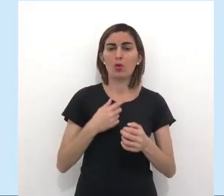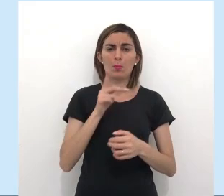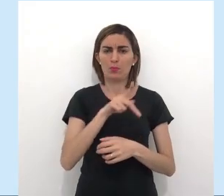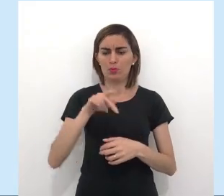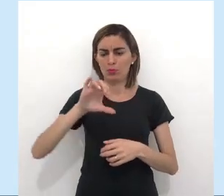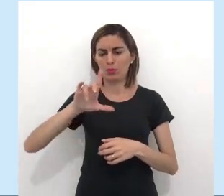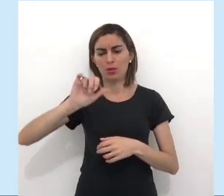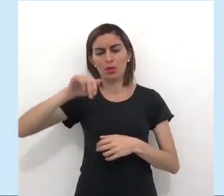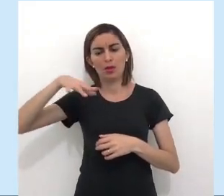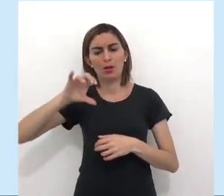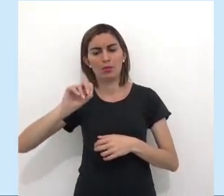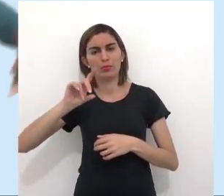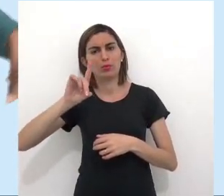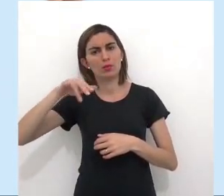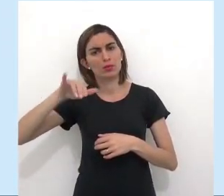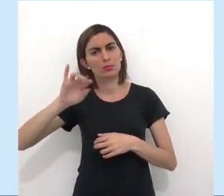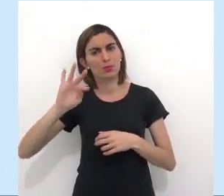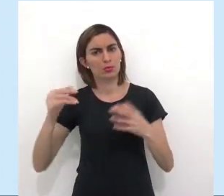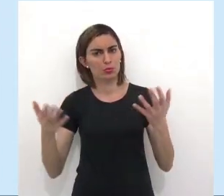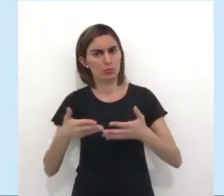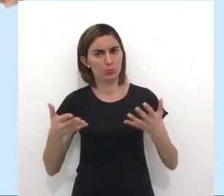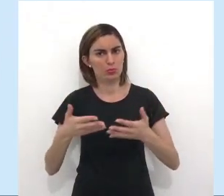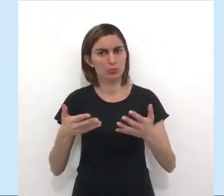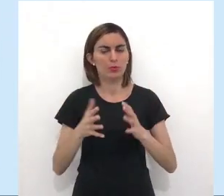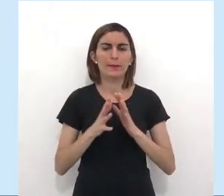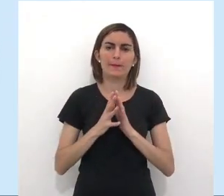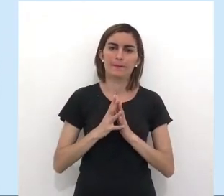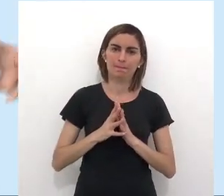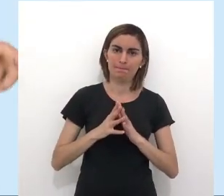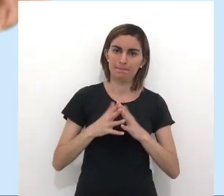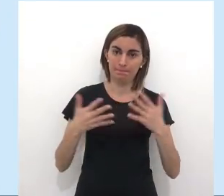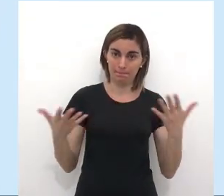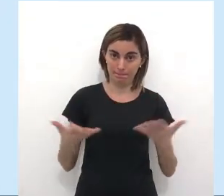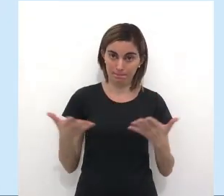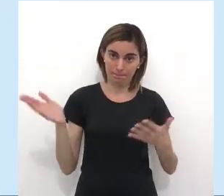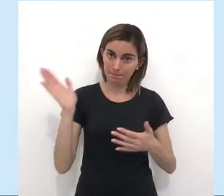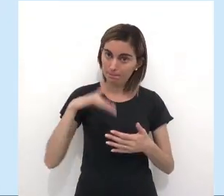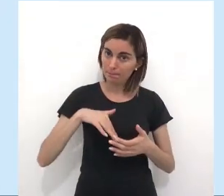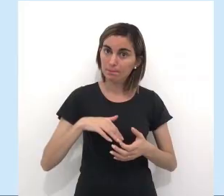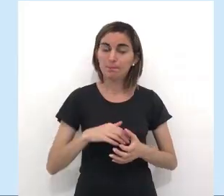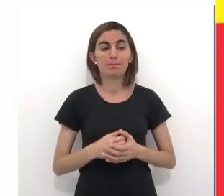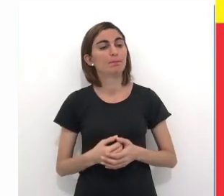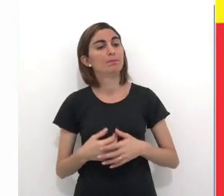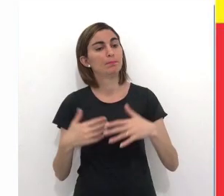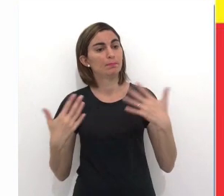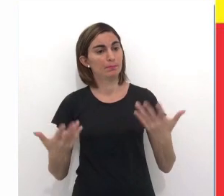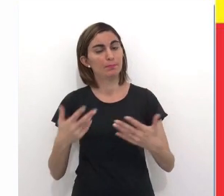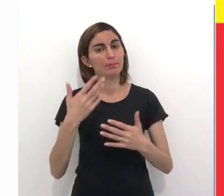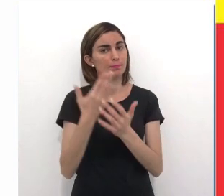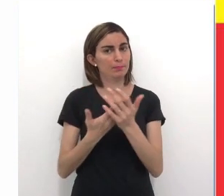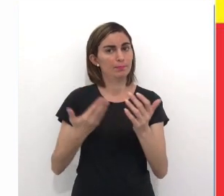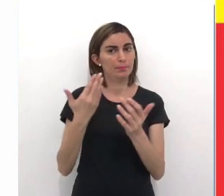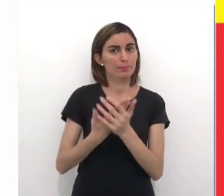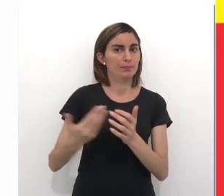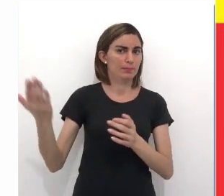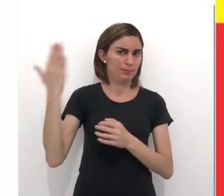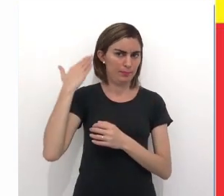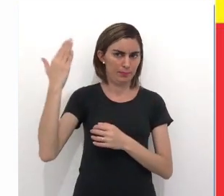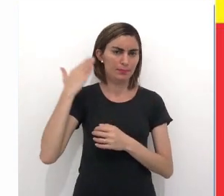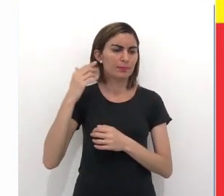o professor Cláudio Nascimento. Ó, queres ou não queres? Vamos lá? Então, na aula